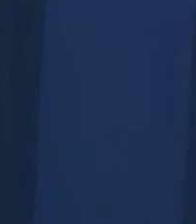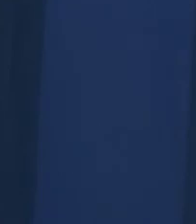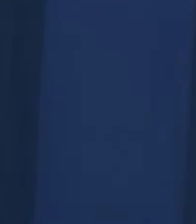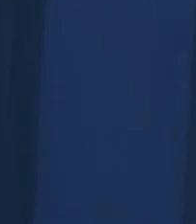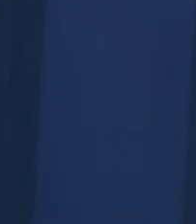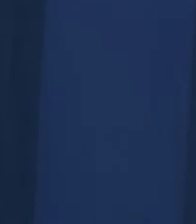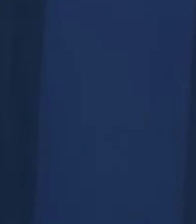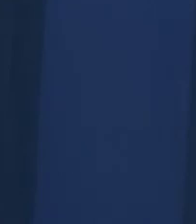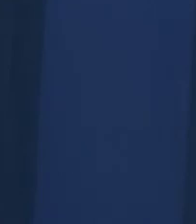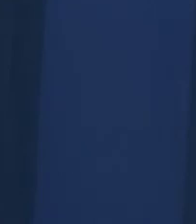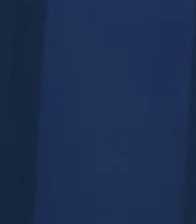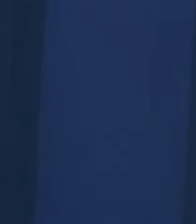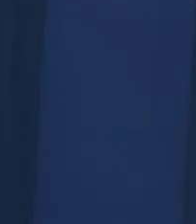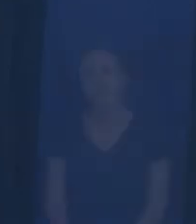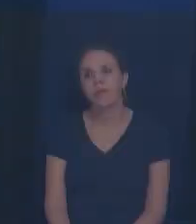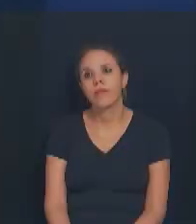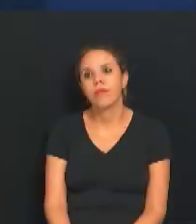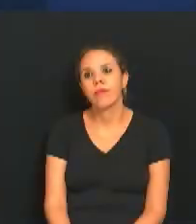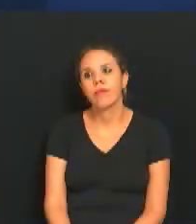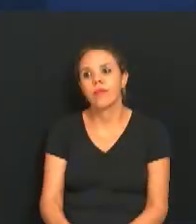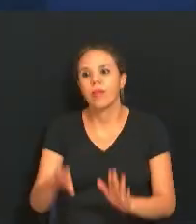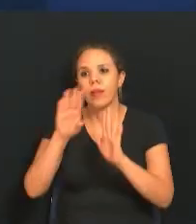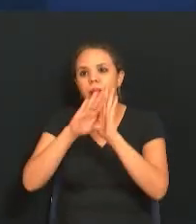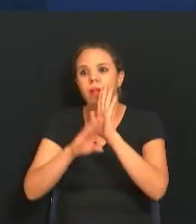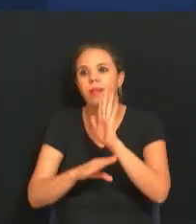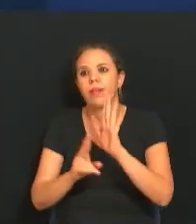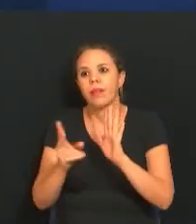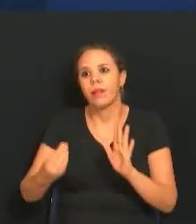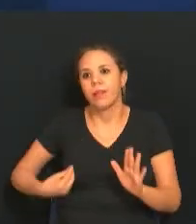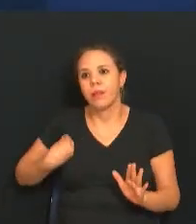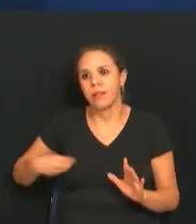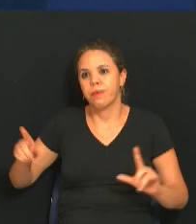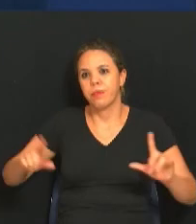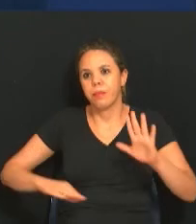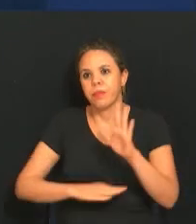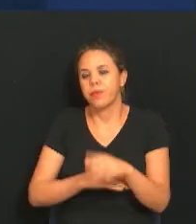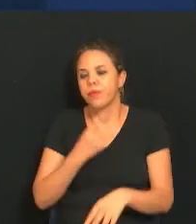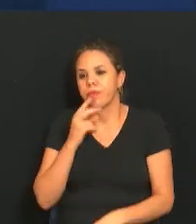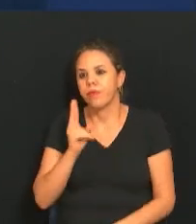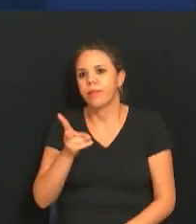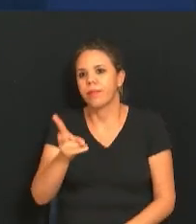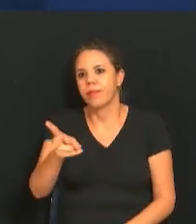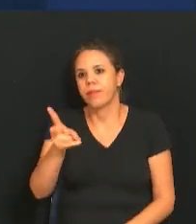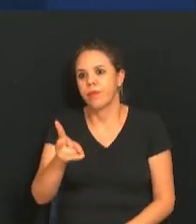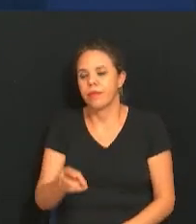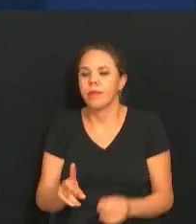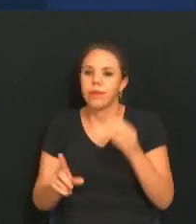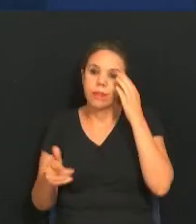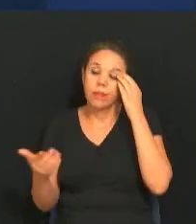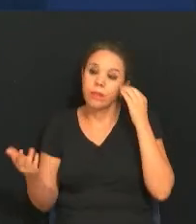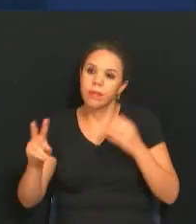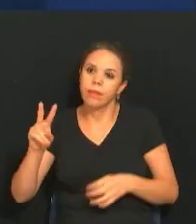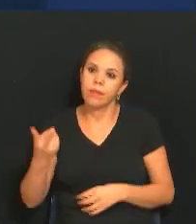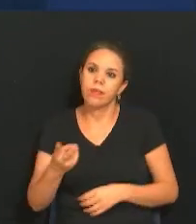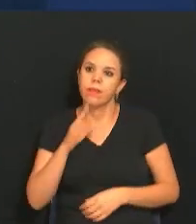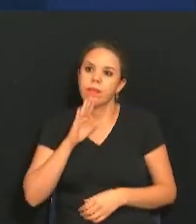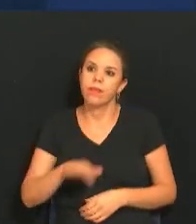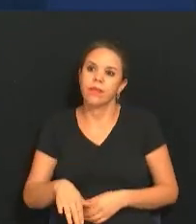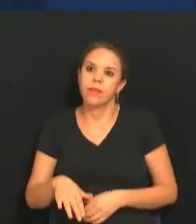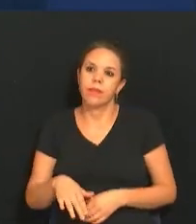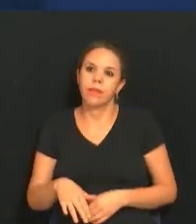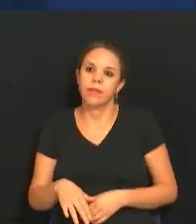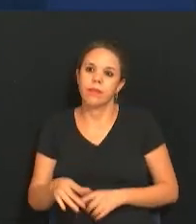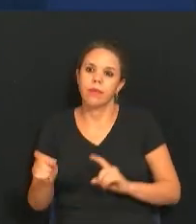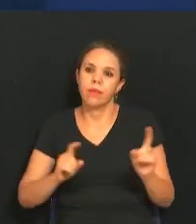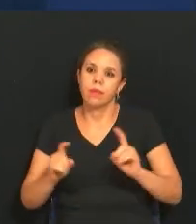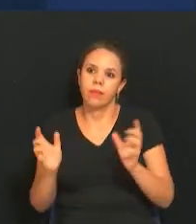E por hoje é só, mas a programação ao vivo da TV Câmara continua. Hoje, às 2h da tarde, tem reunião